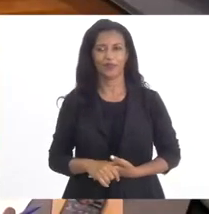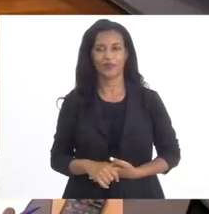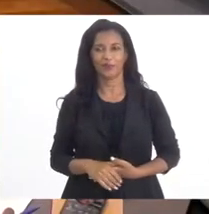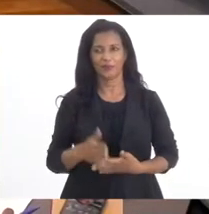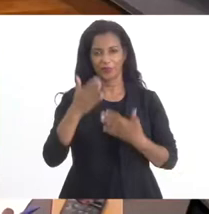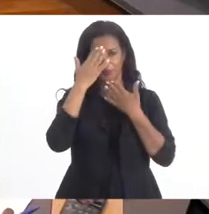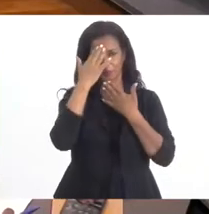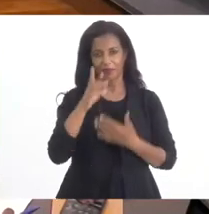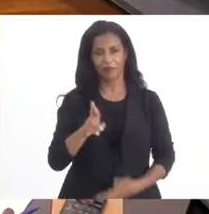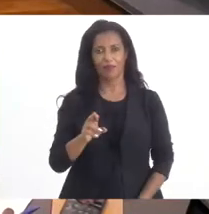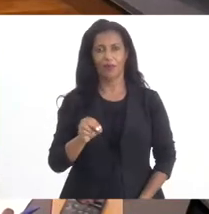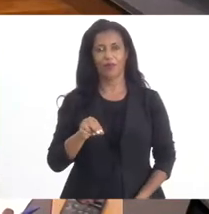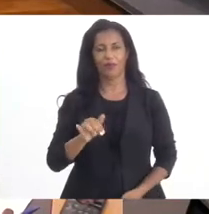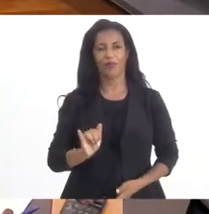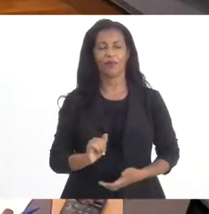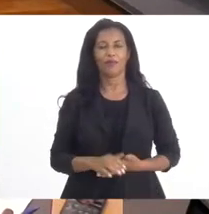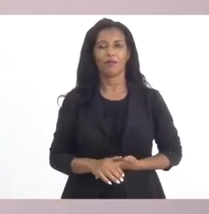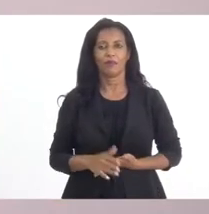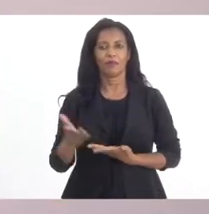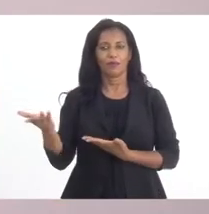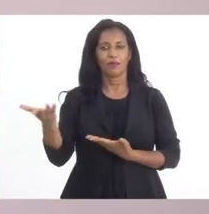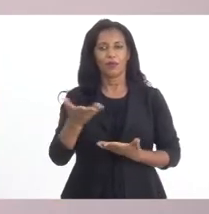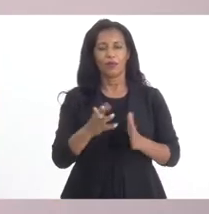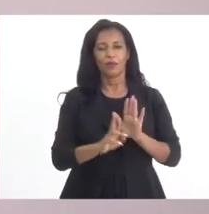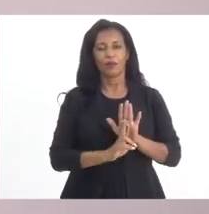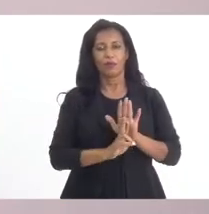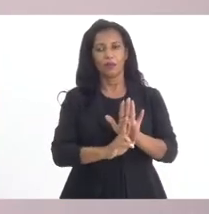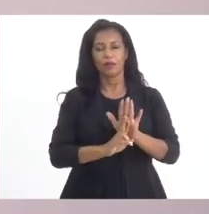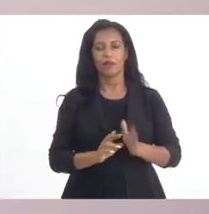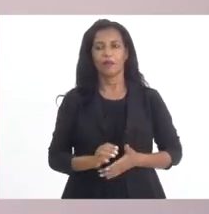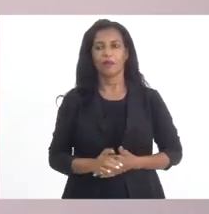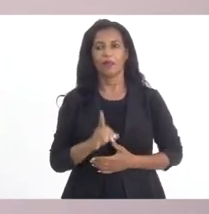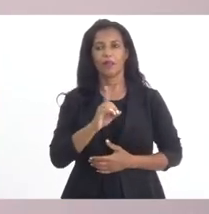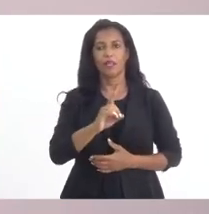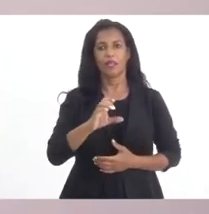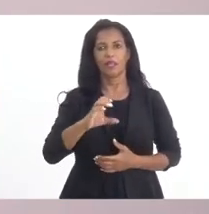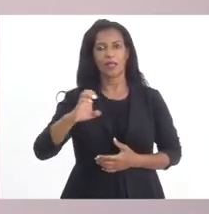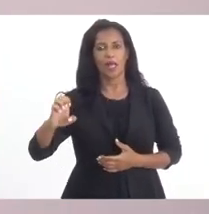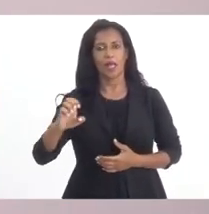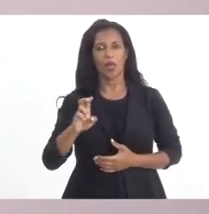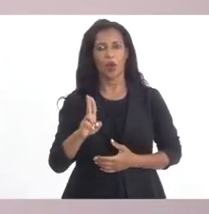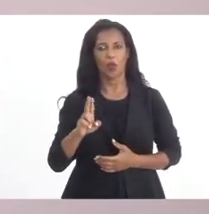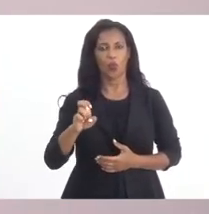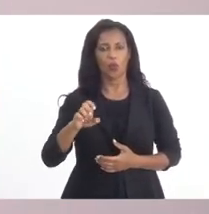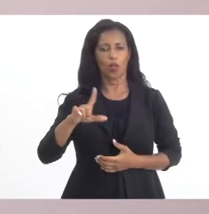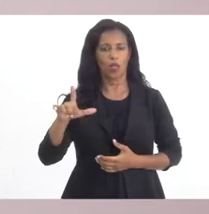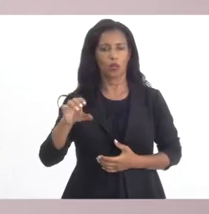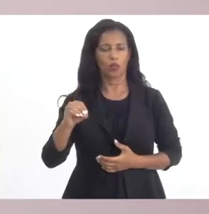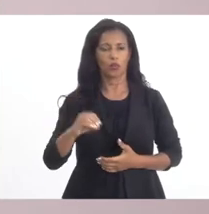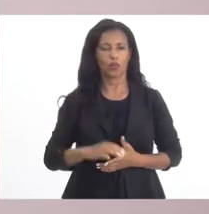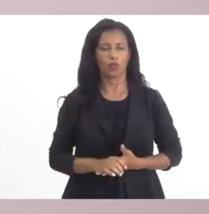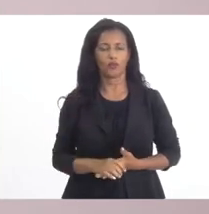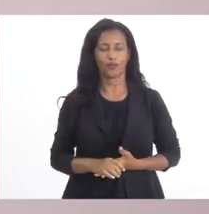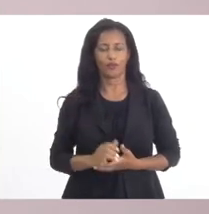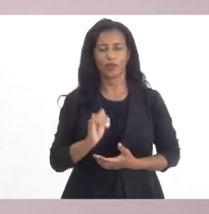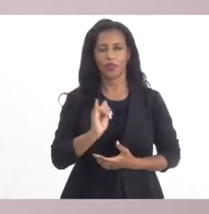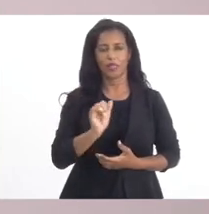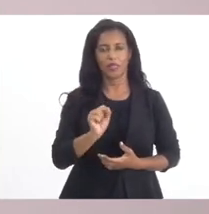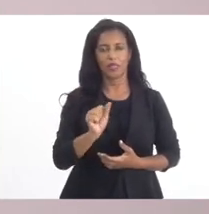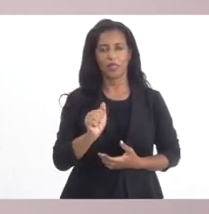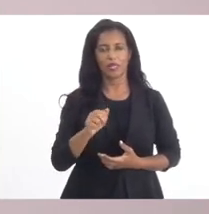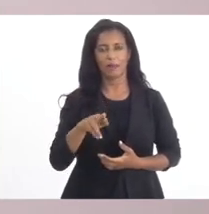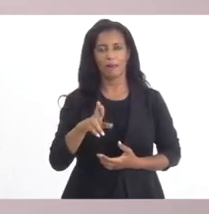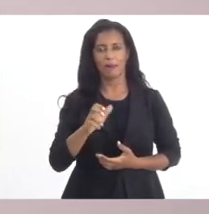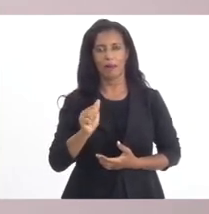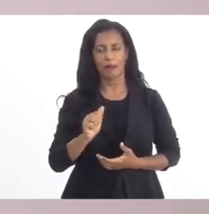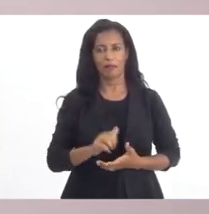Rony. Passo agora a palavra para a representante do DCE da UESO, a Isabela de Araújo Oliveira